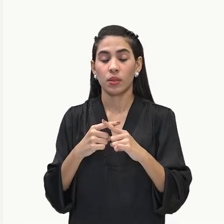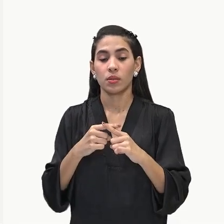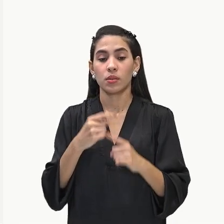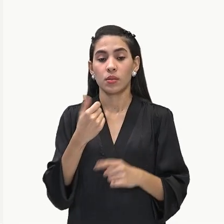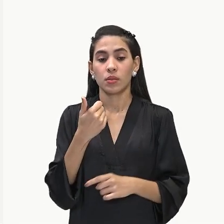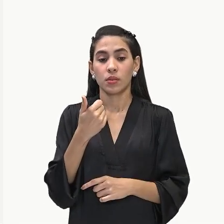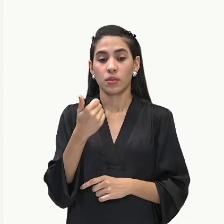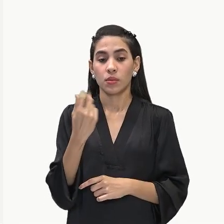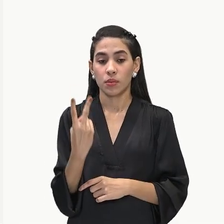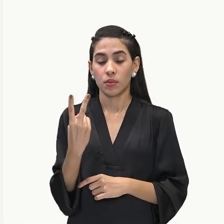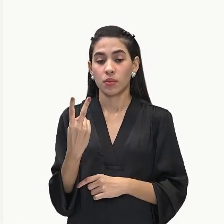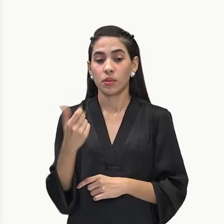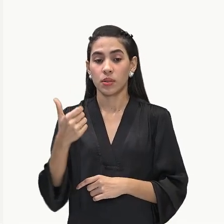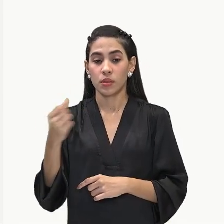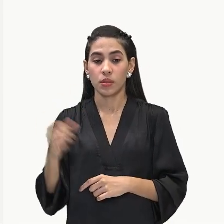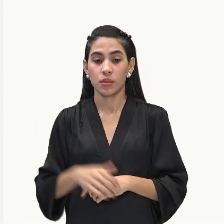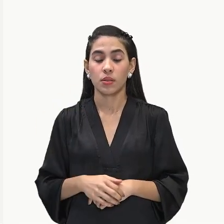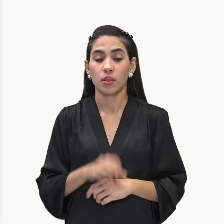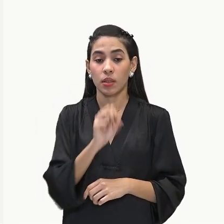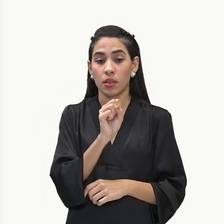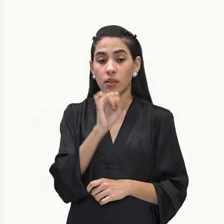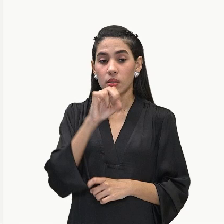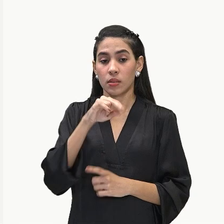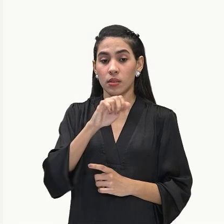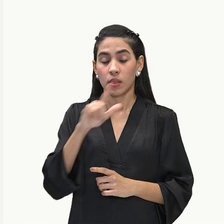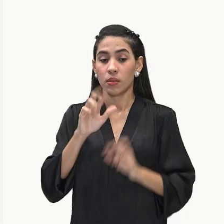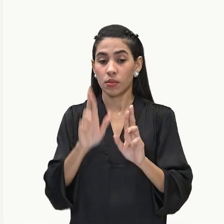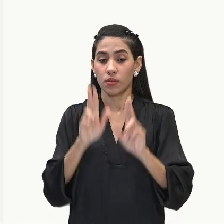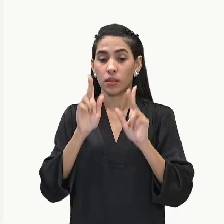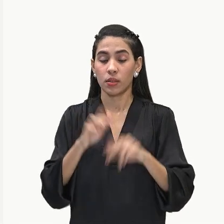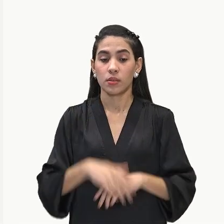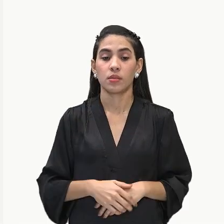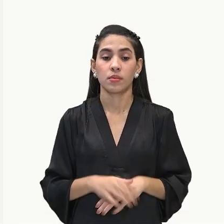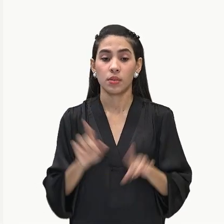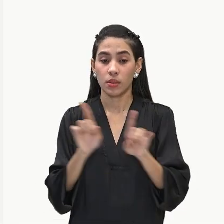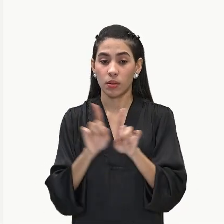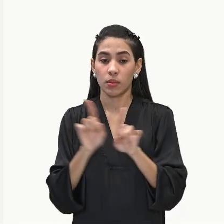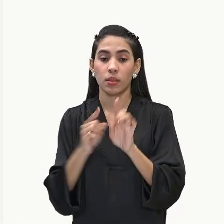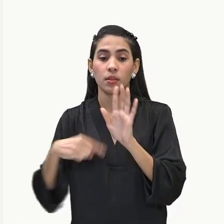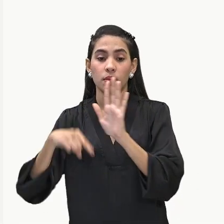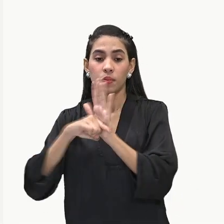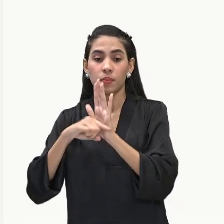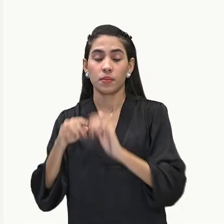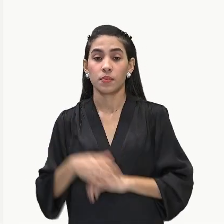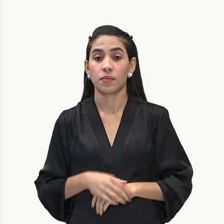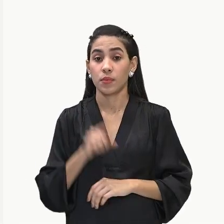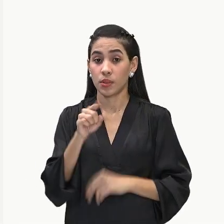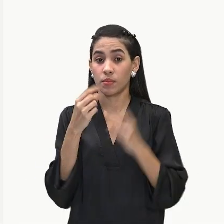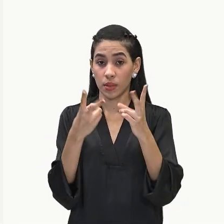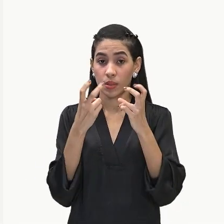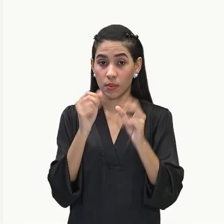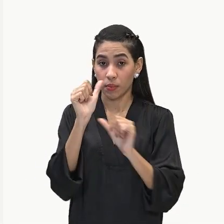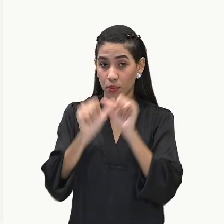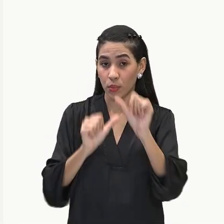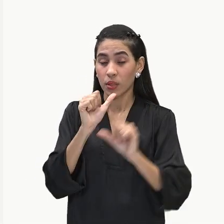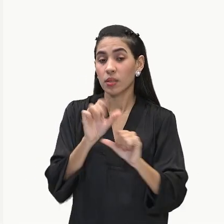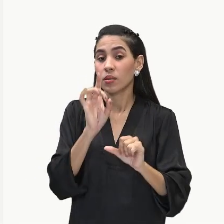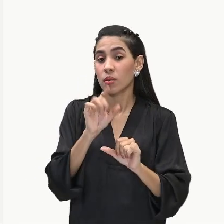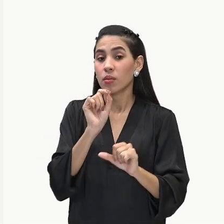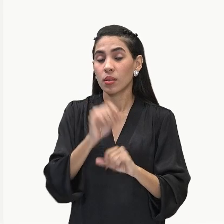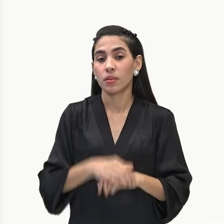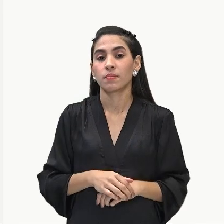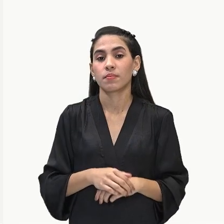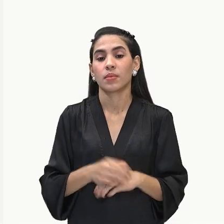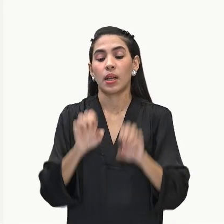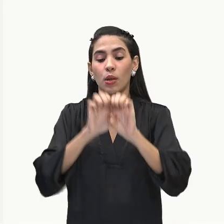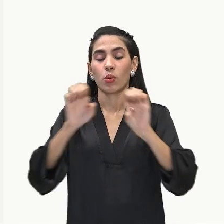16. Sinais diferentes na multiplicação, negativo. Perceba que a mudança vai ser só em quem? Na